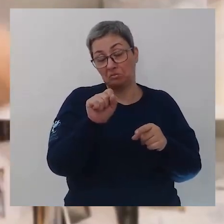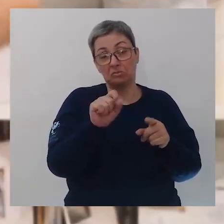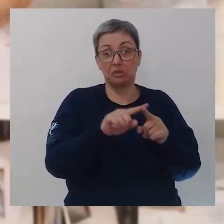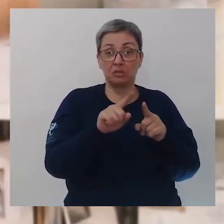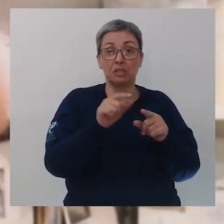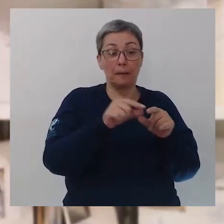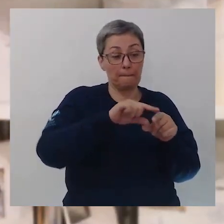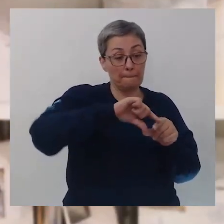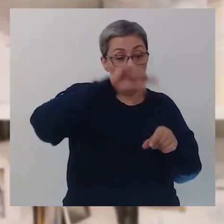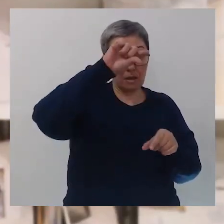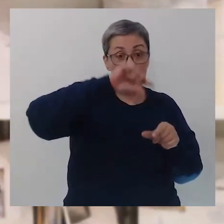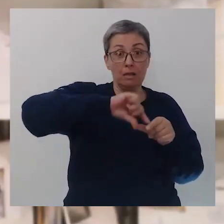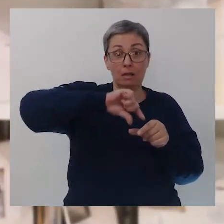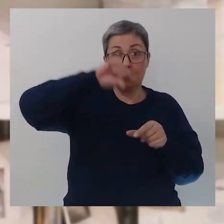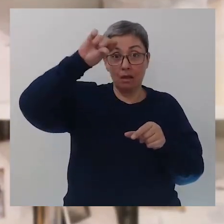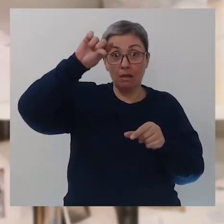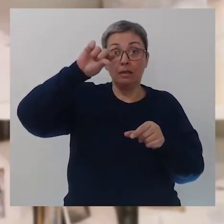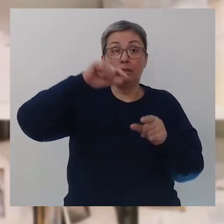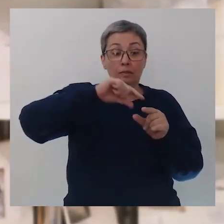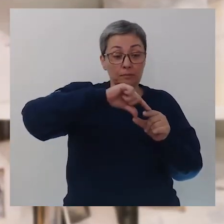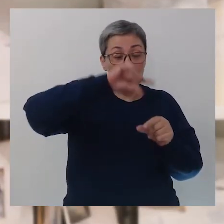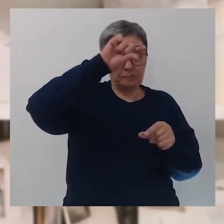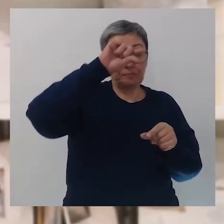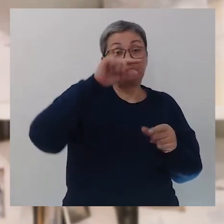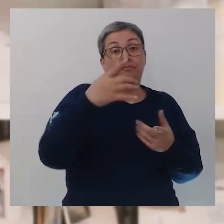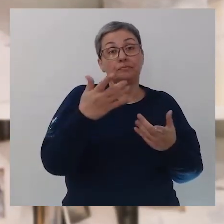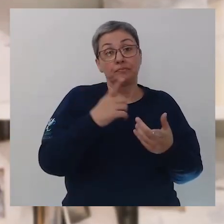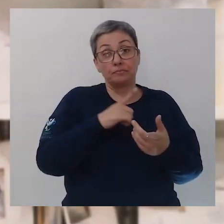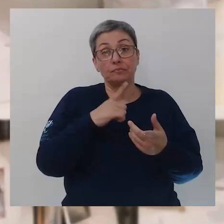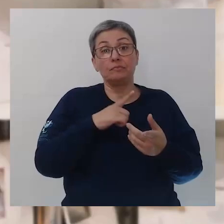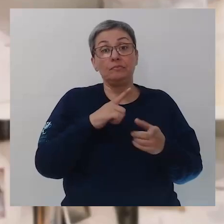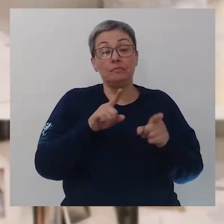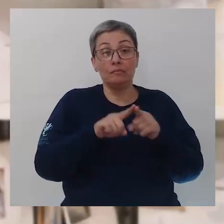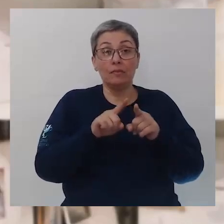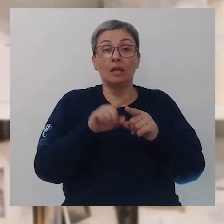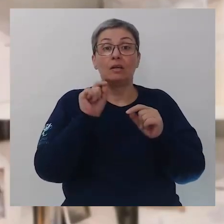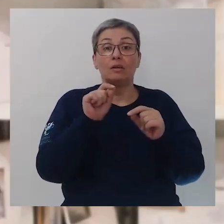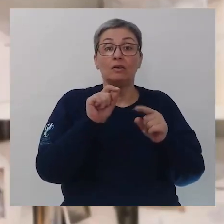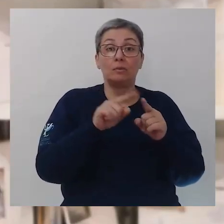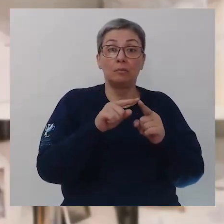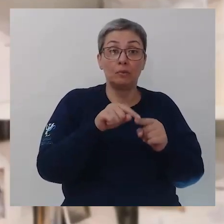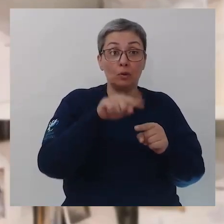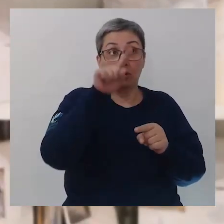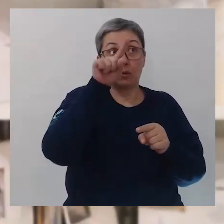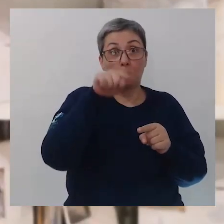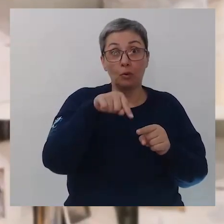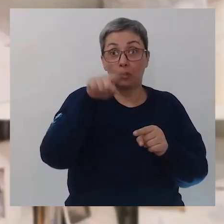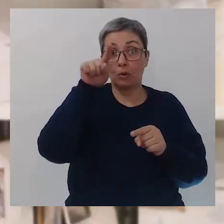com barras retangulares, né, e comprimento